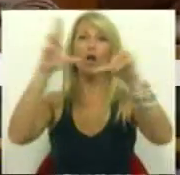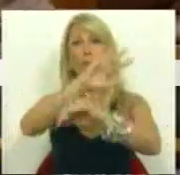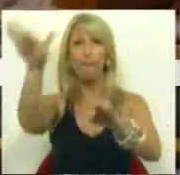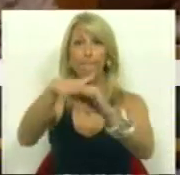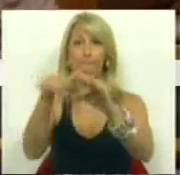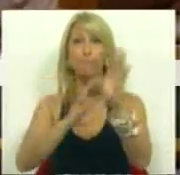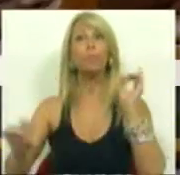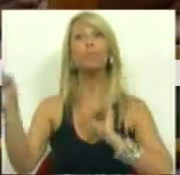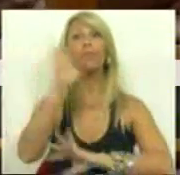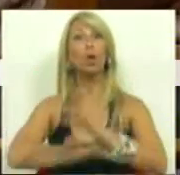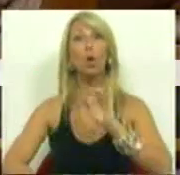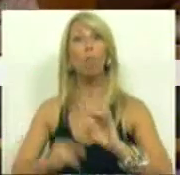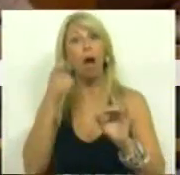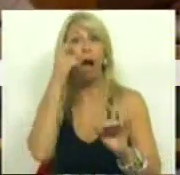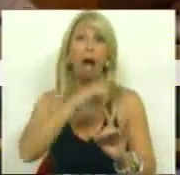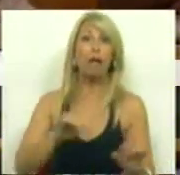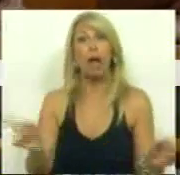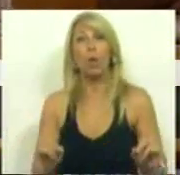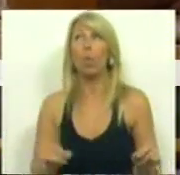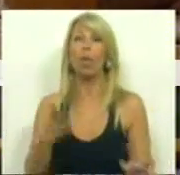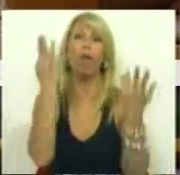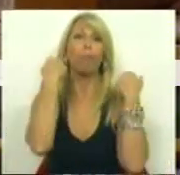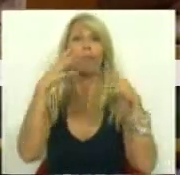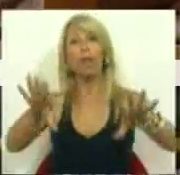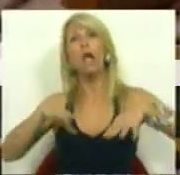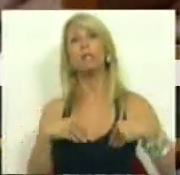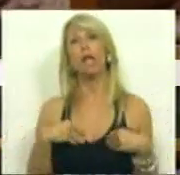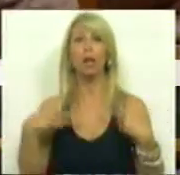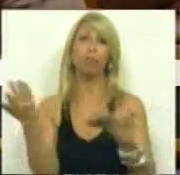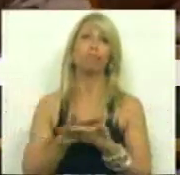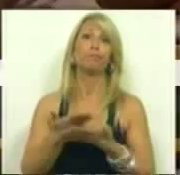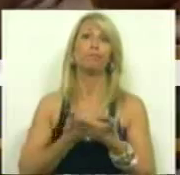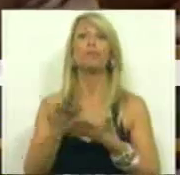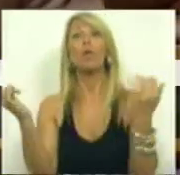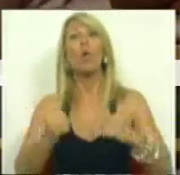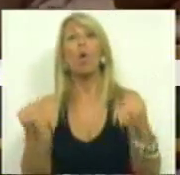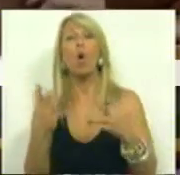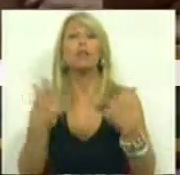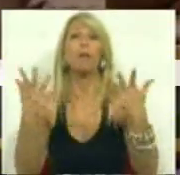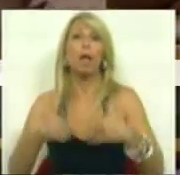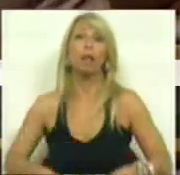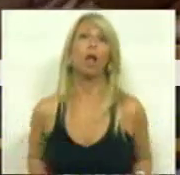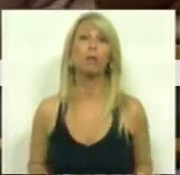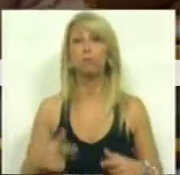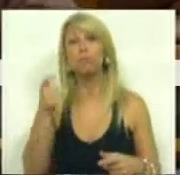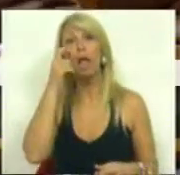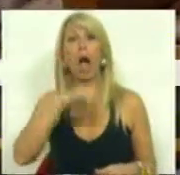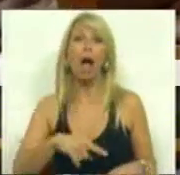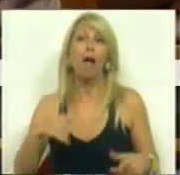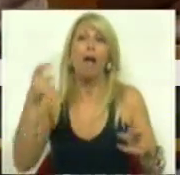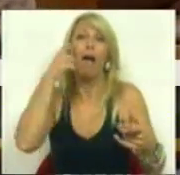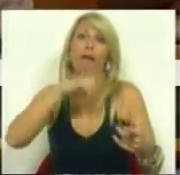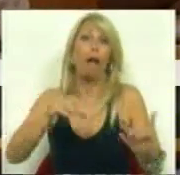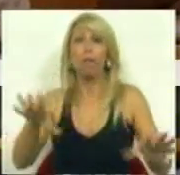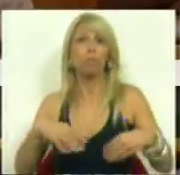quem não se limita a aceitar passivamente o Tratado Orçamental, que há quem não se limita a assistir passivamente